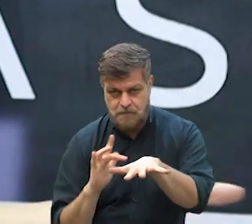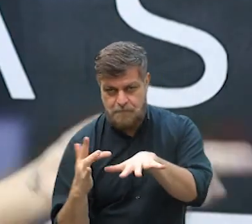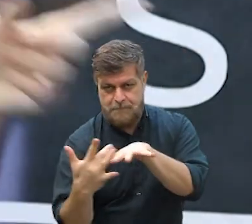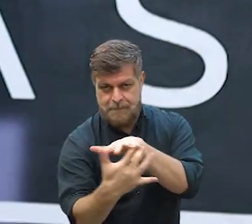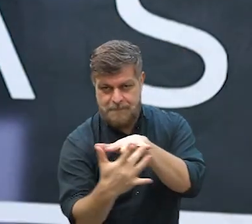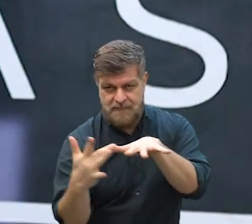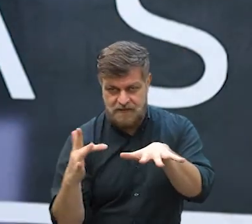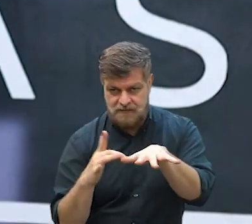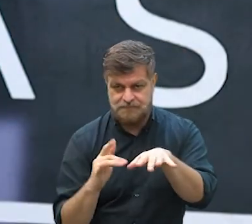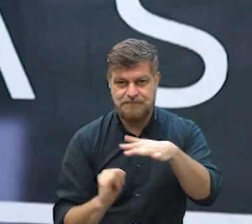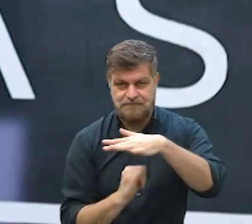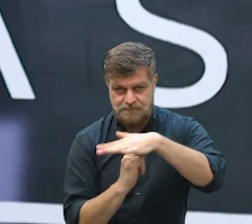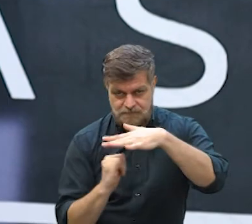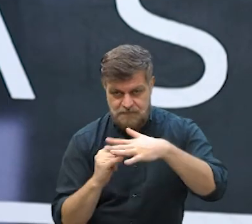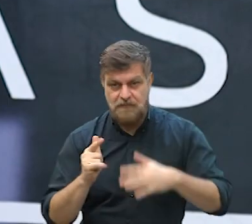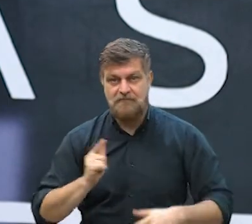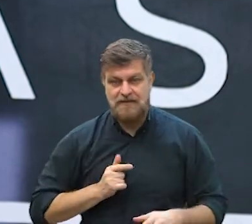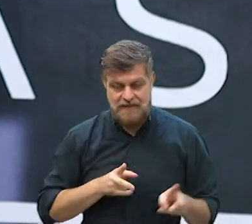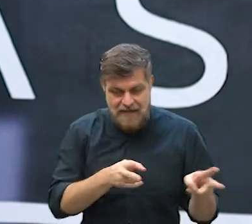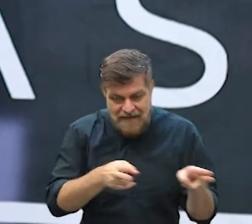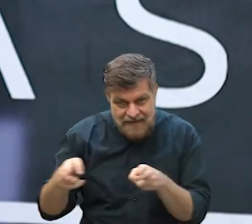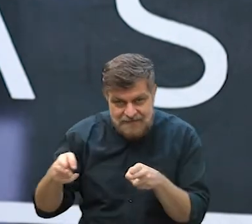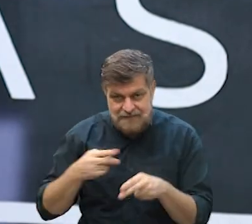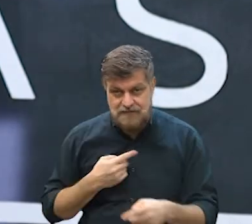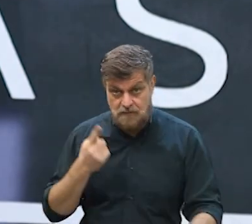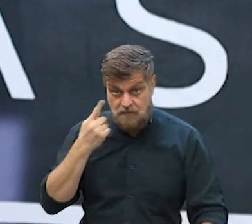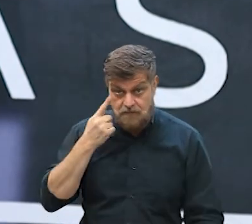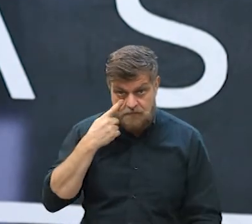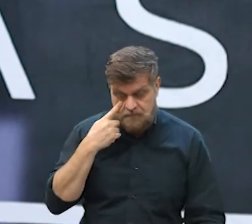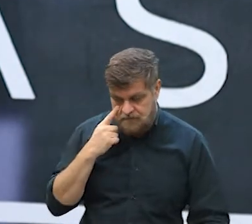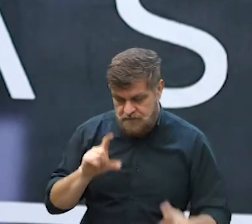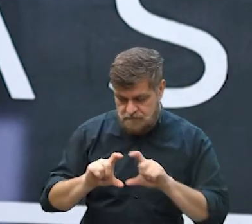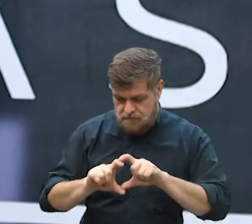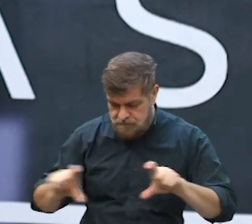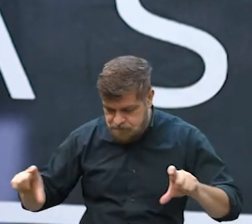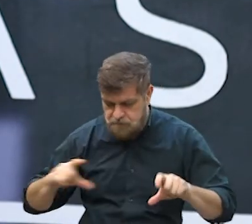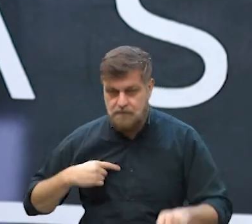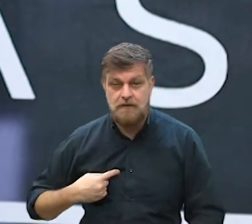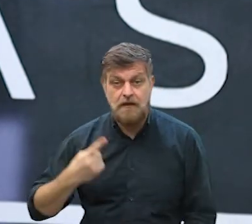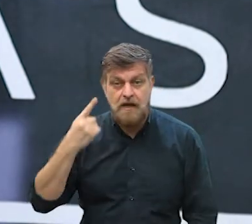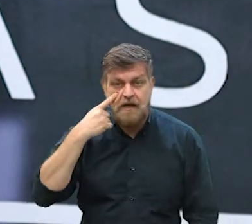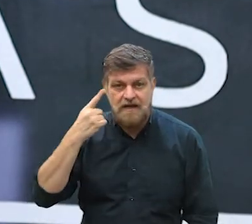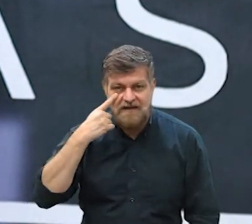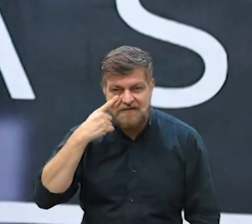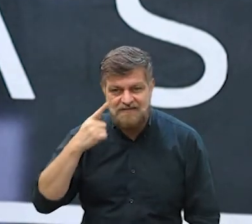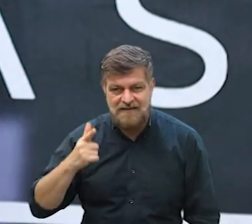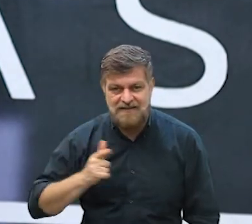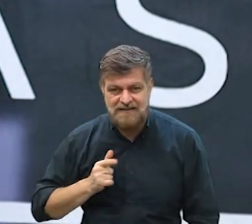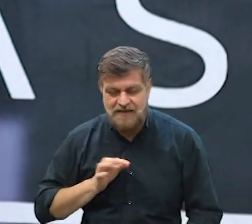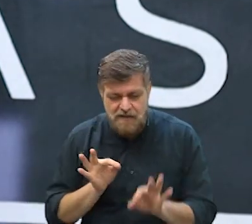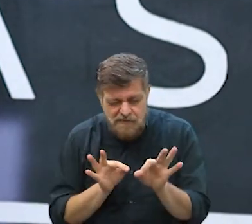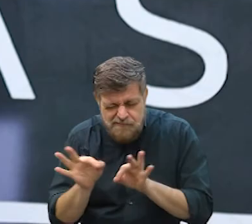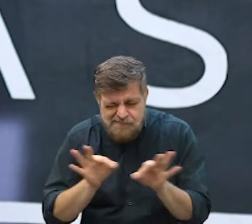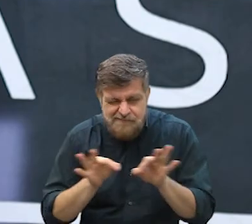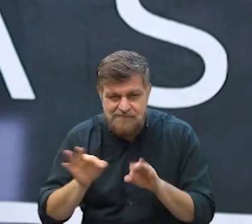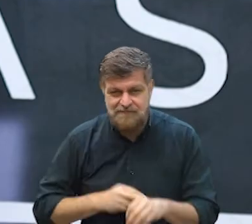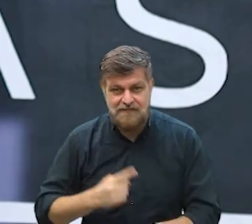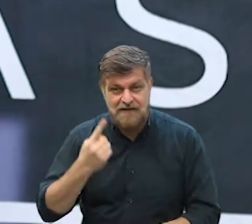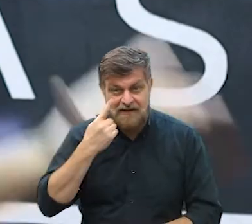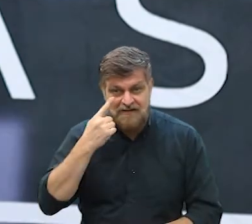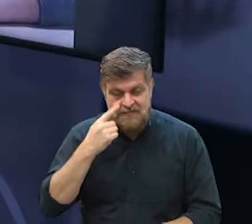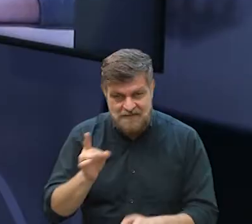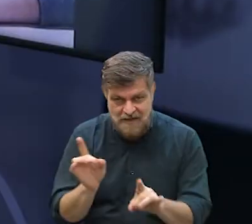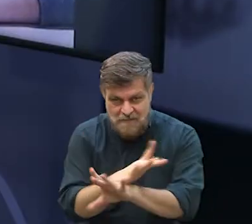sociais do Instituto apareceram aí durante a edição. Quem perdeu pode reassistir nas nossas redes sociais, que a edição está na íntegra lá disponível.